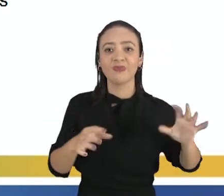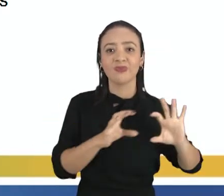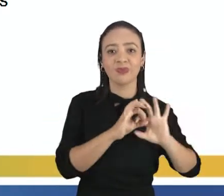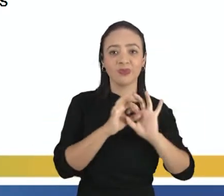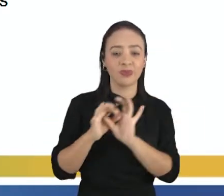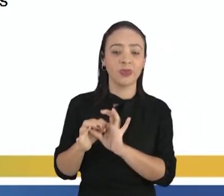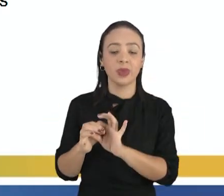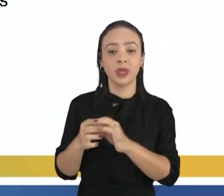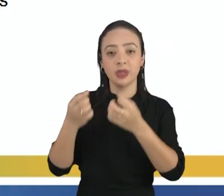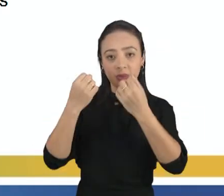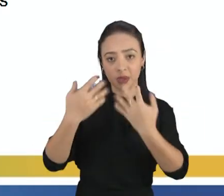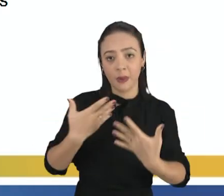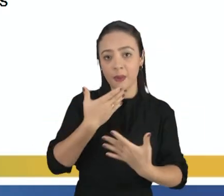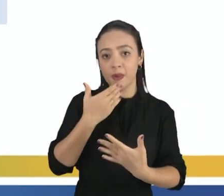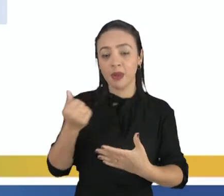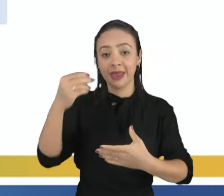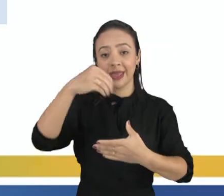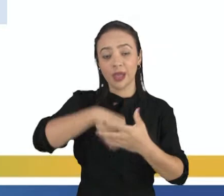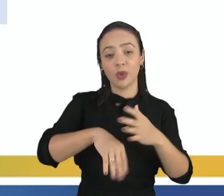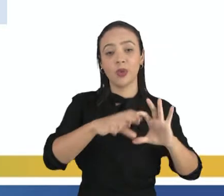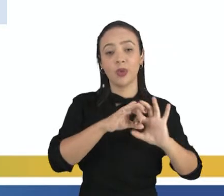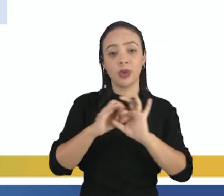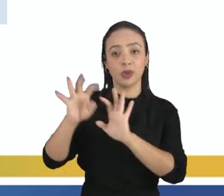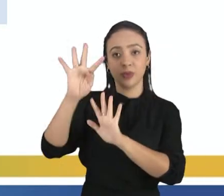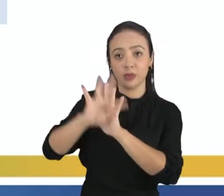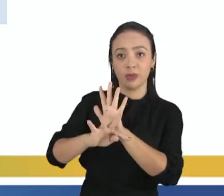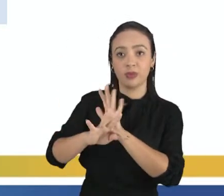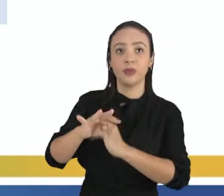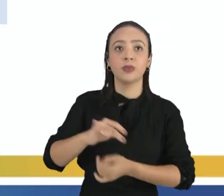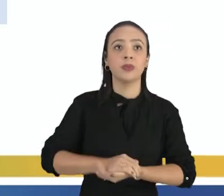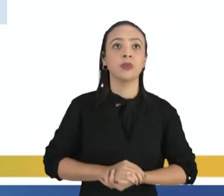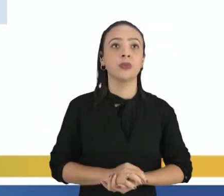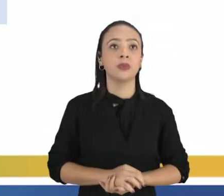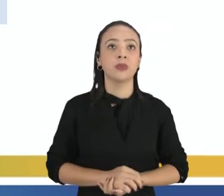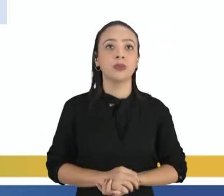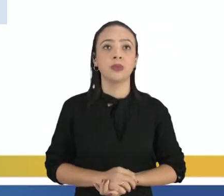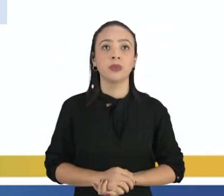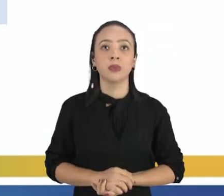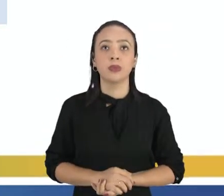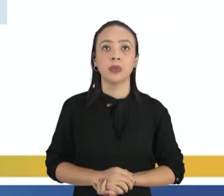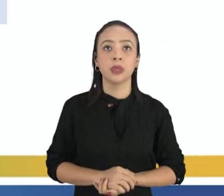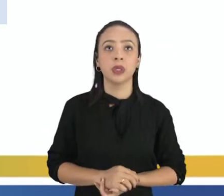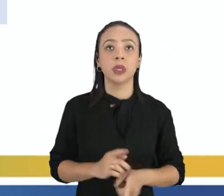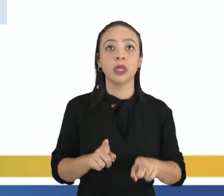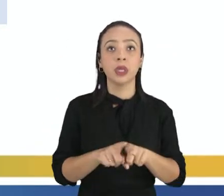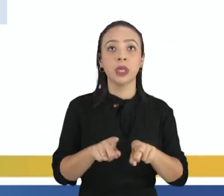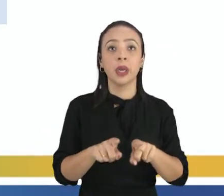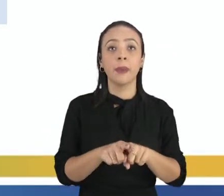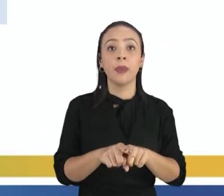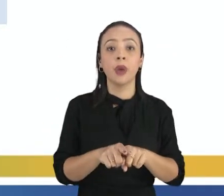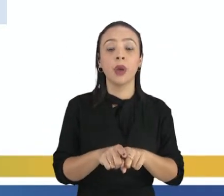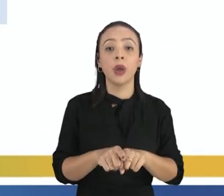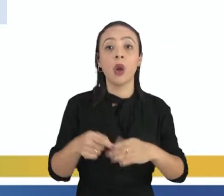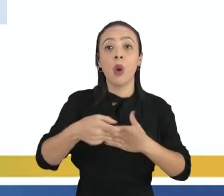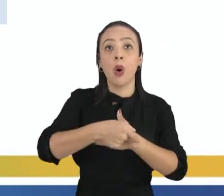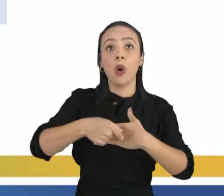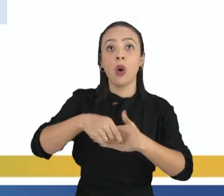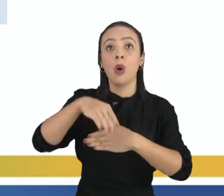um pouquinho sobre a polifonia textual, tá bom? A polifonia e o dialogismo segundo